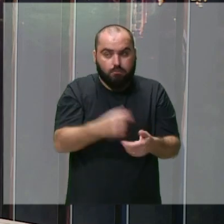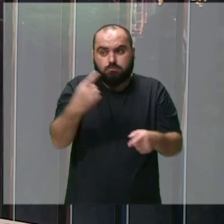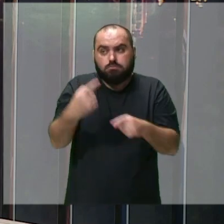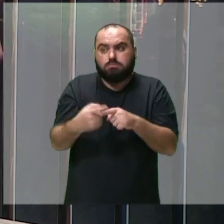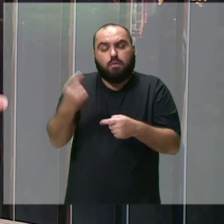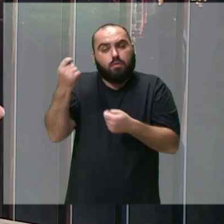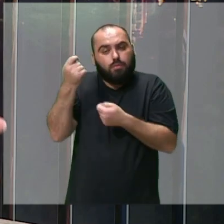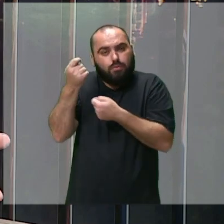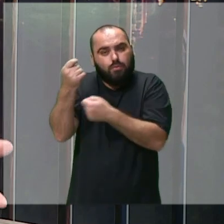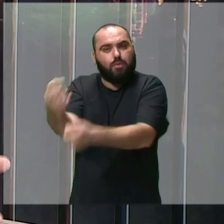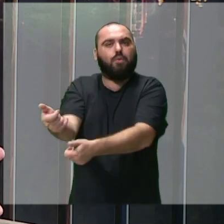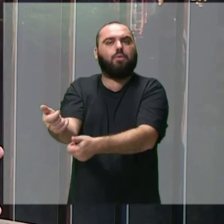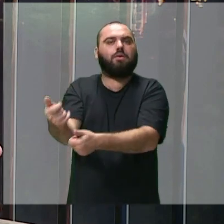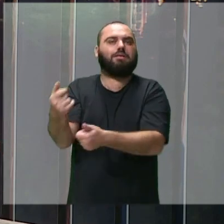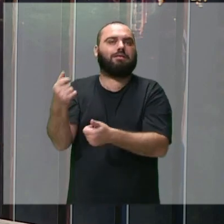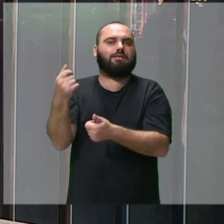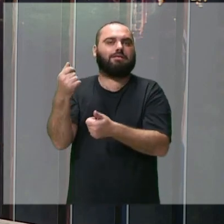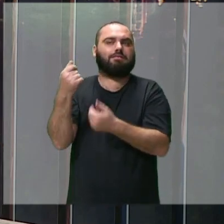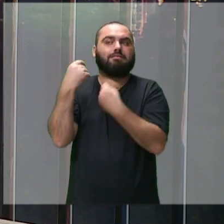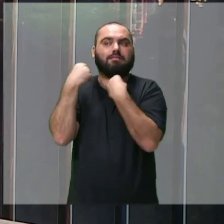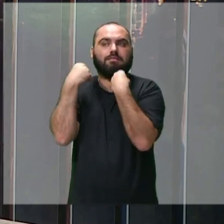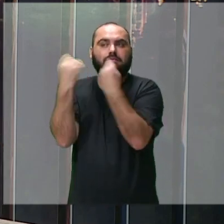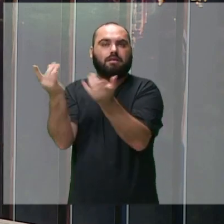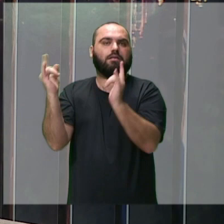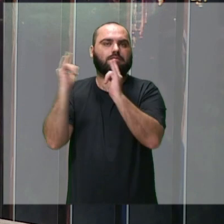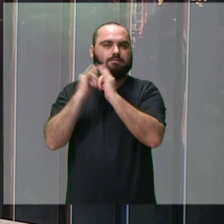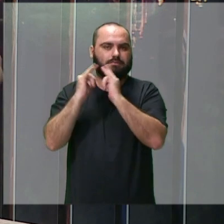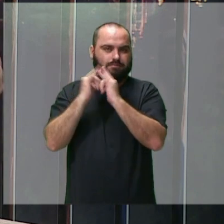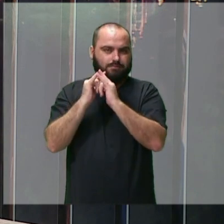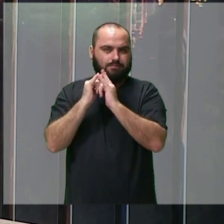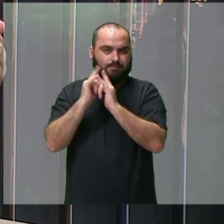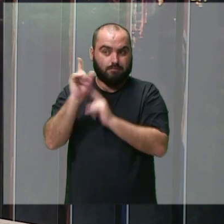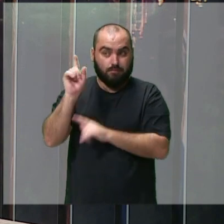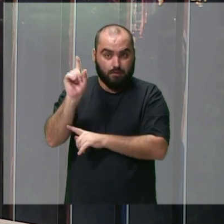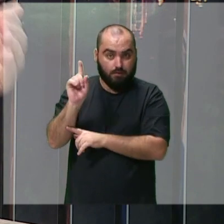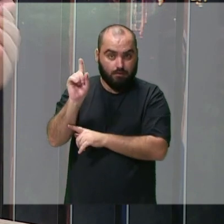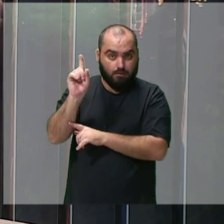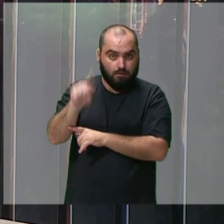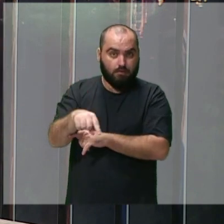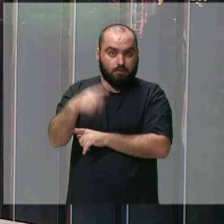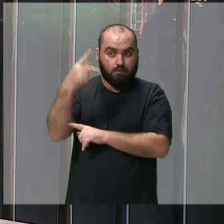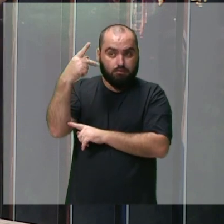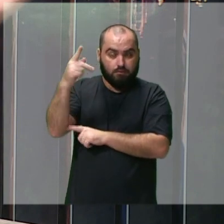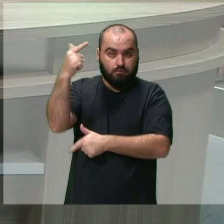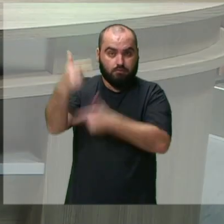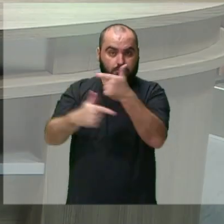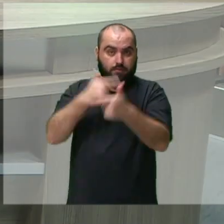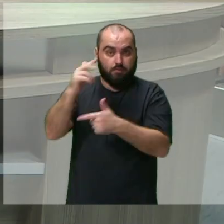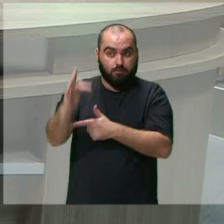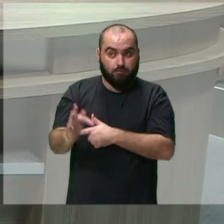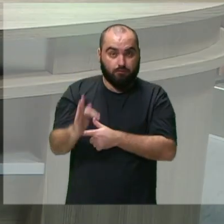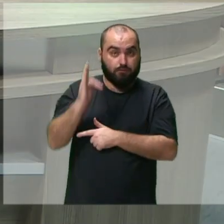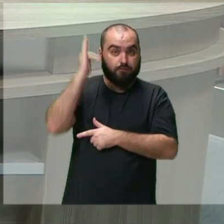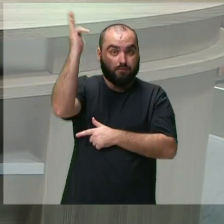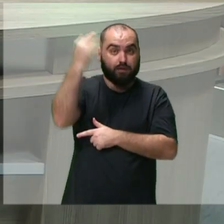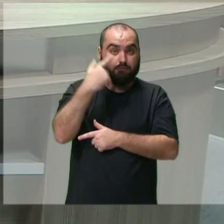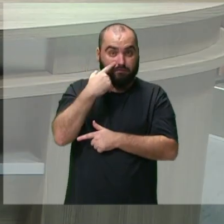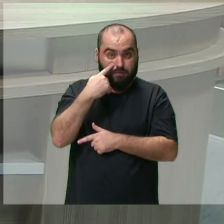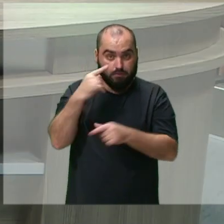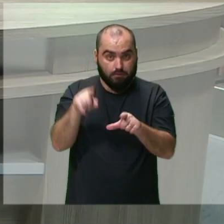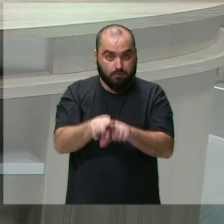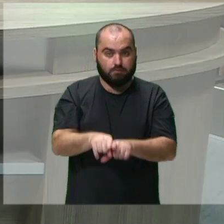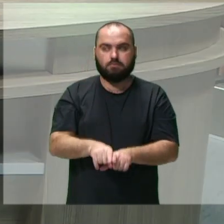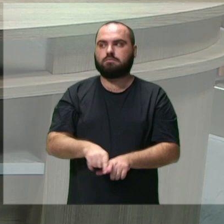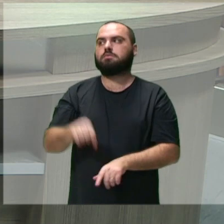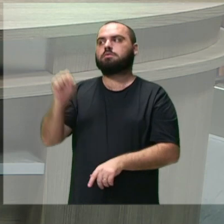esse colocar para as instituições e tal, é também para deixar a tua obra para a posteridade, além de ela já... Com